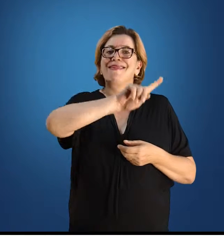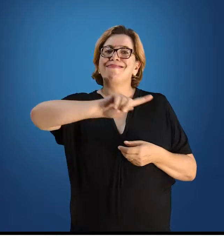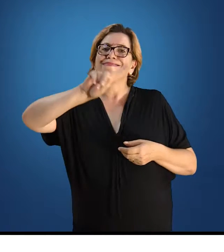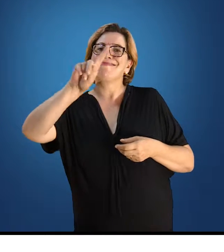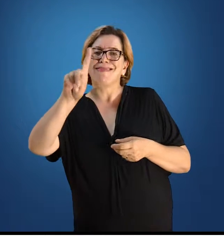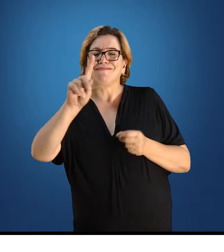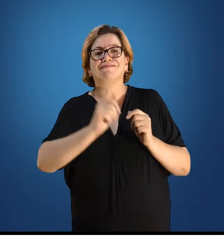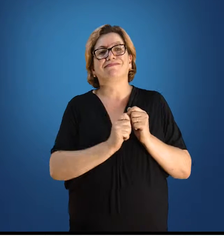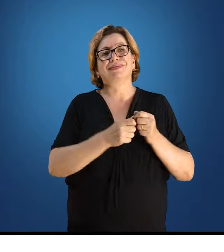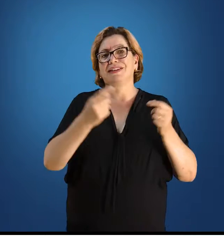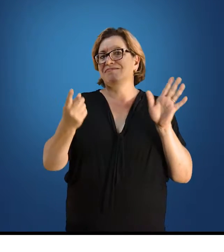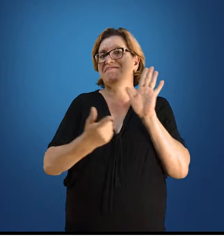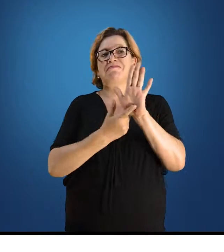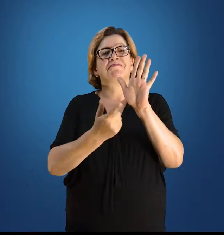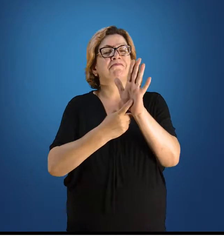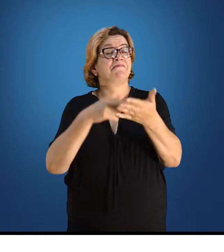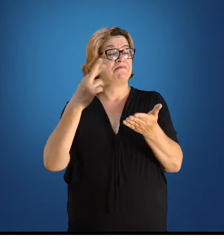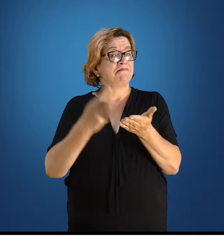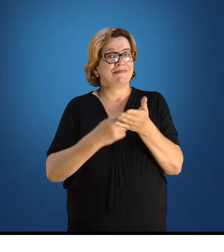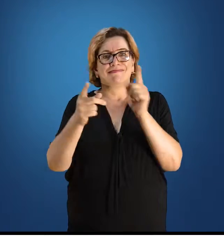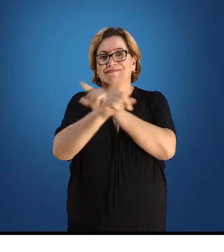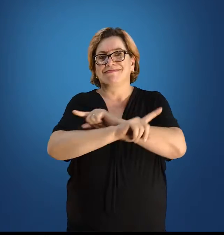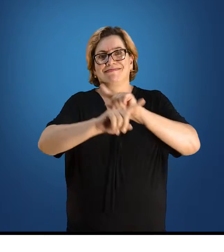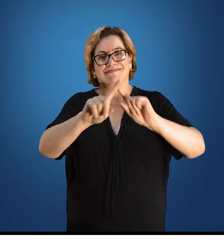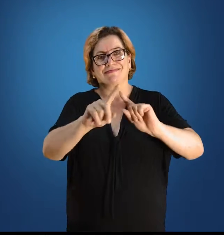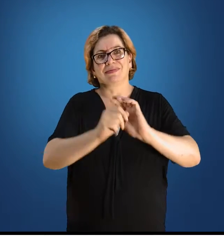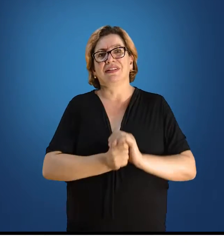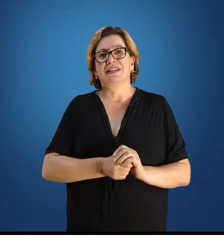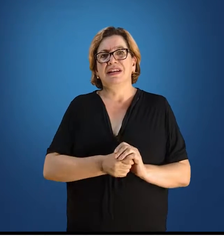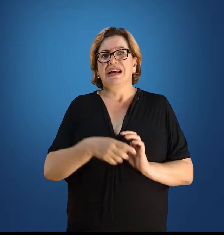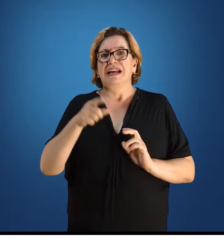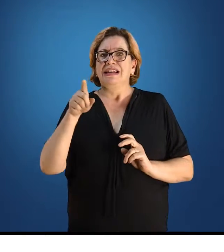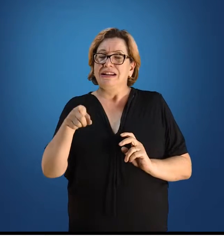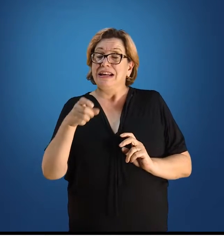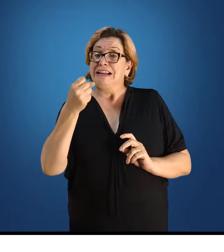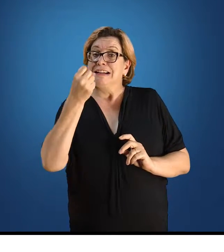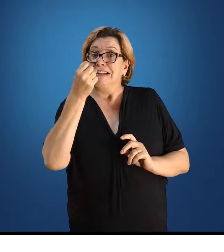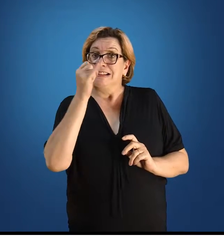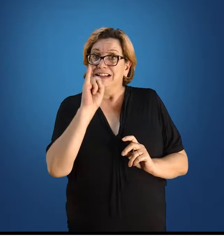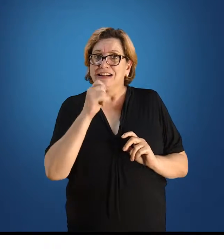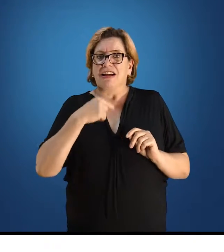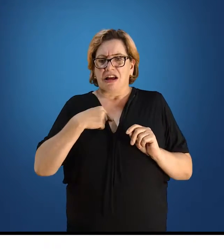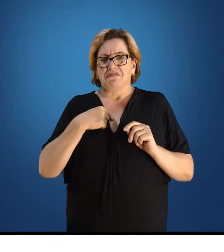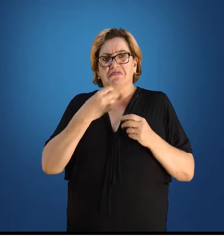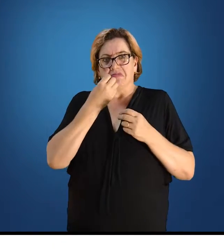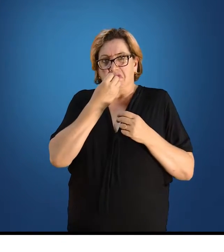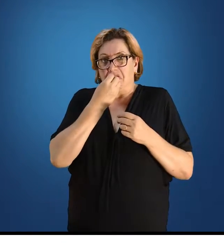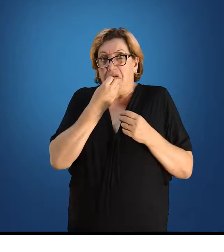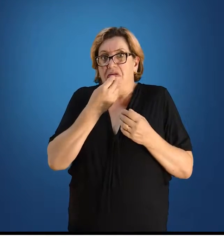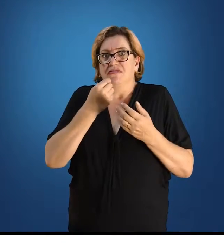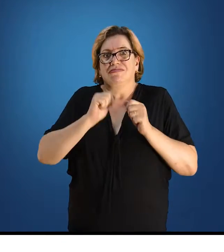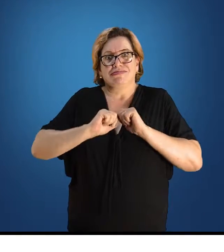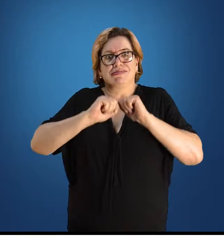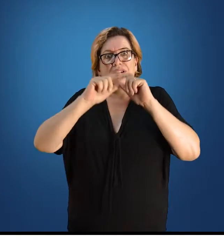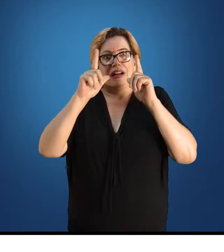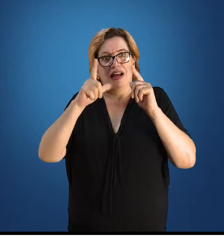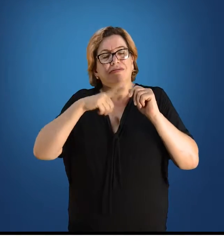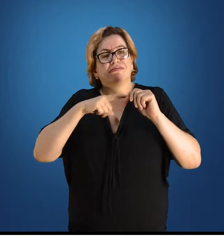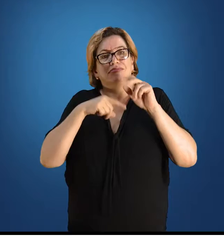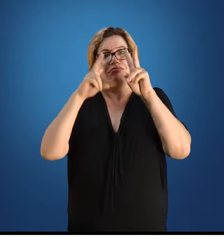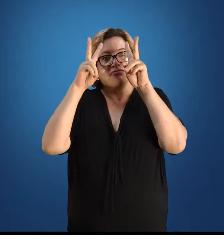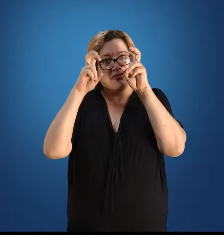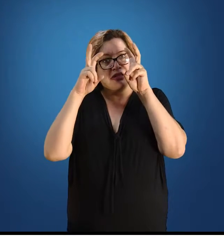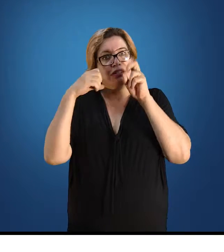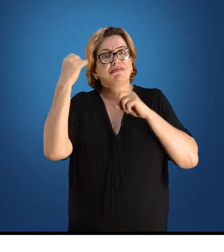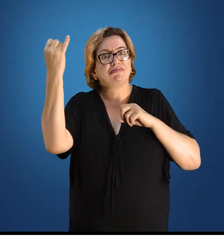esse artigo não será publicado na revista. Se ele achar que o artigo está escrito de uma maneira correta, tem algum assunto interessante,